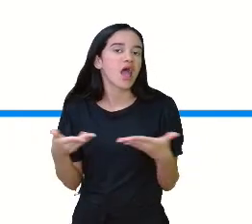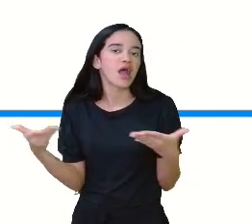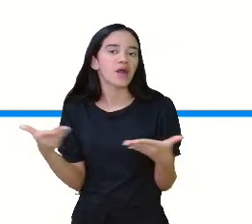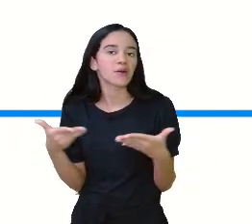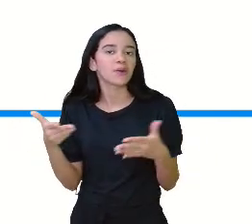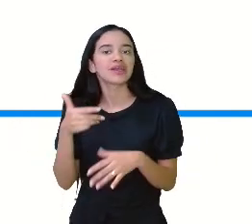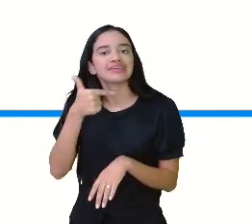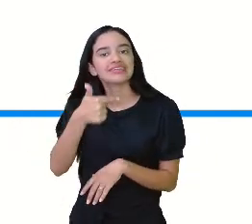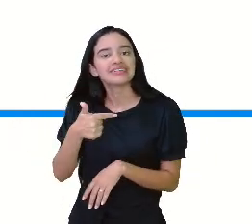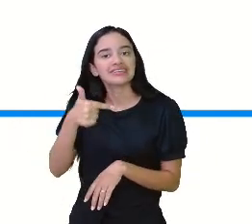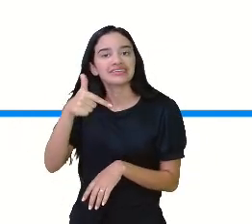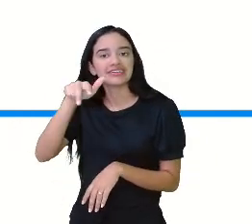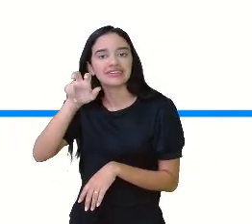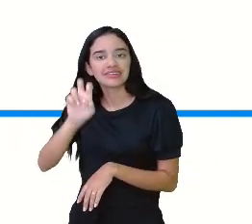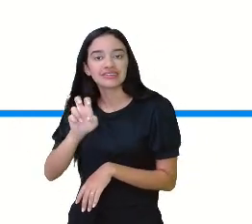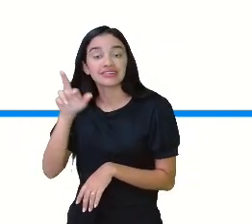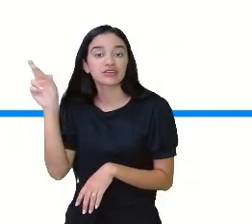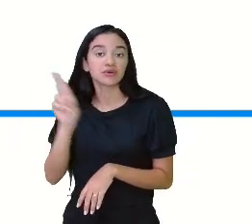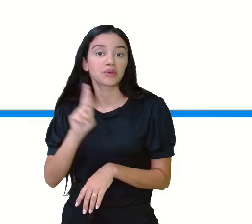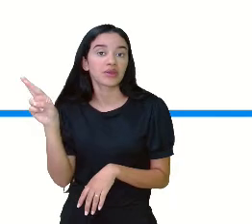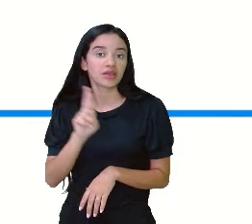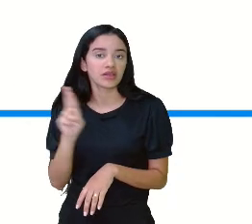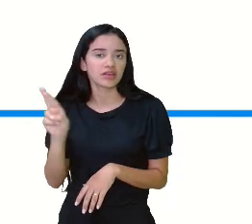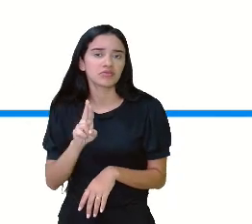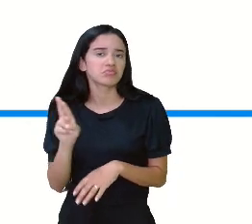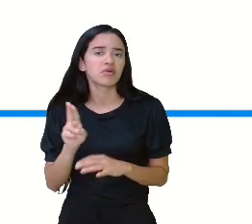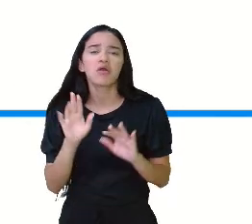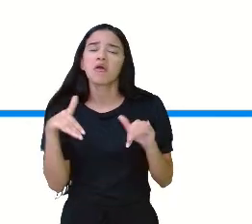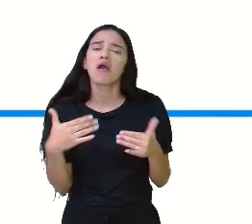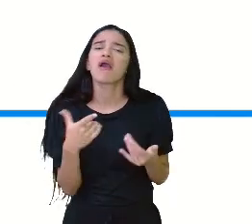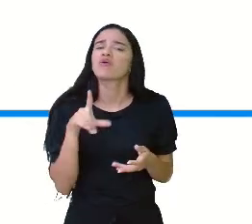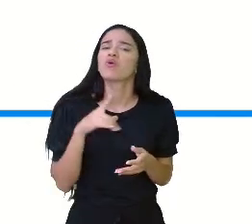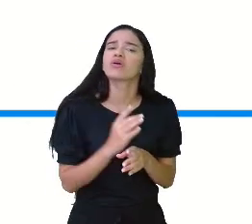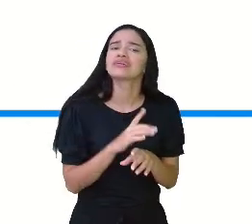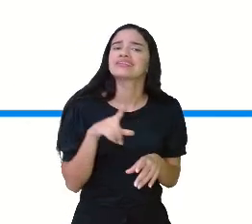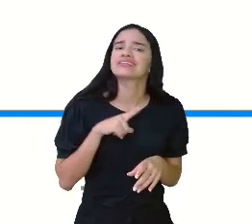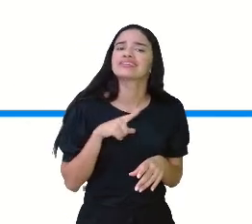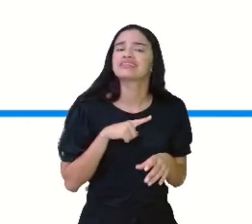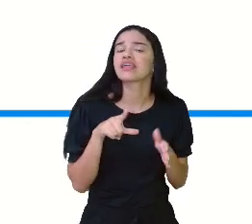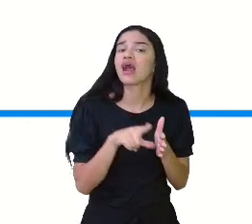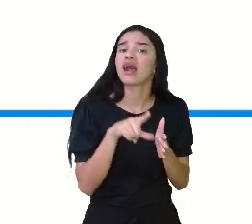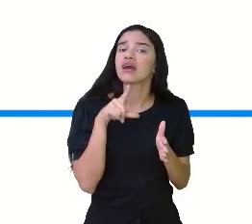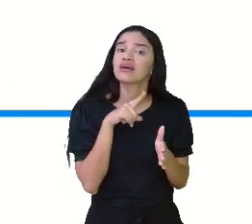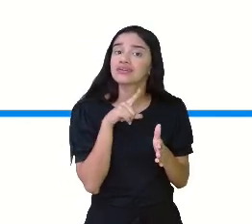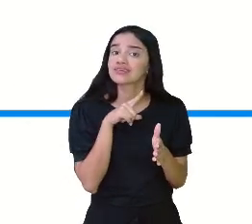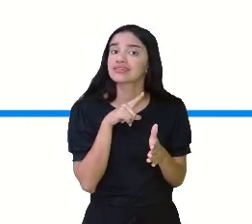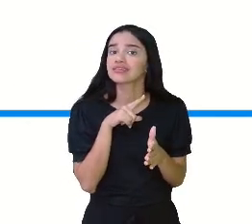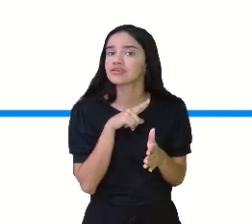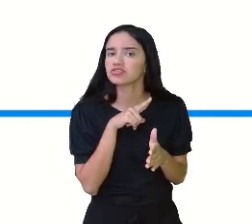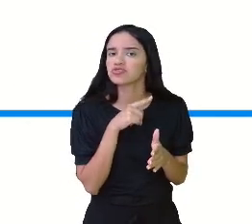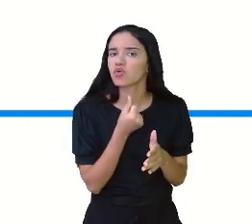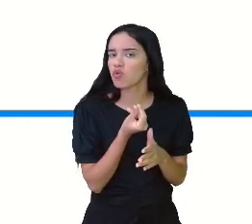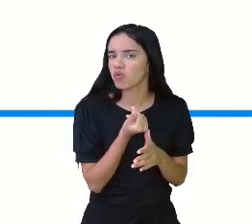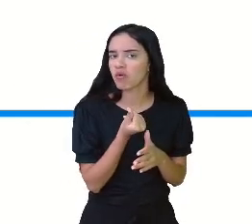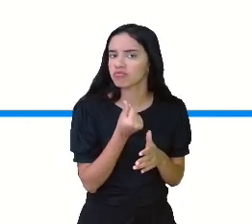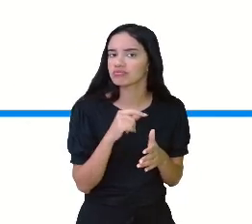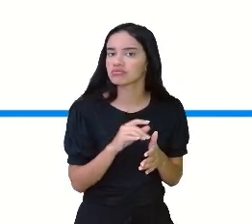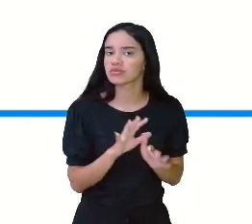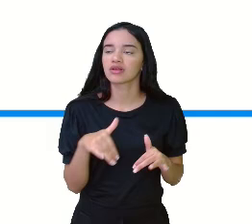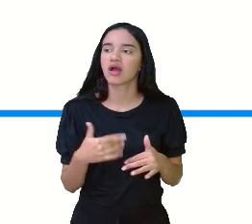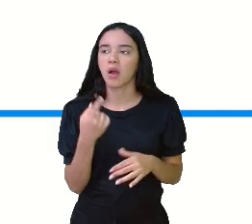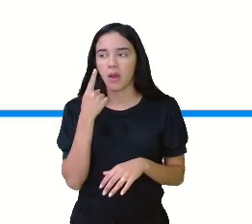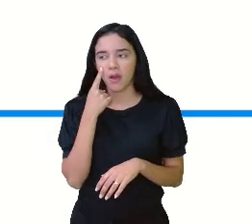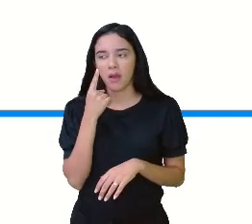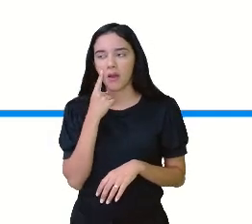com R$ 75. Quanto ela tinha no caixa anteriormente? Presta atenção, vê como